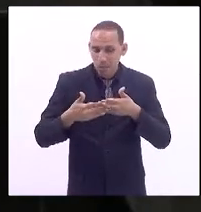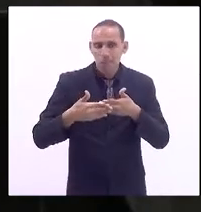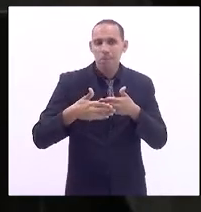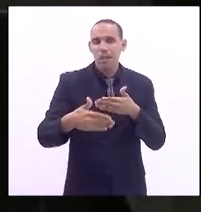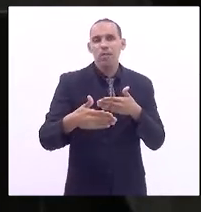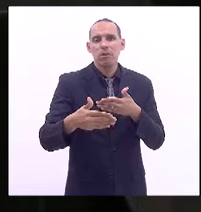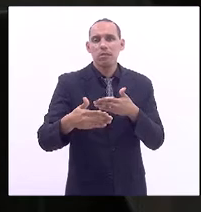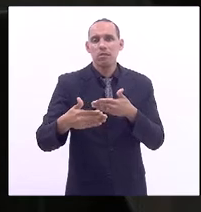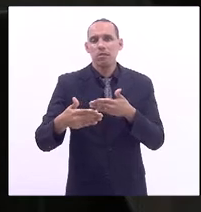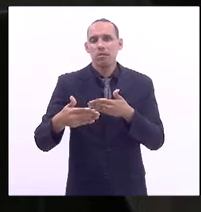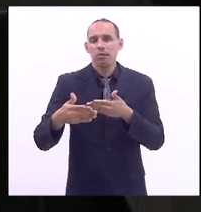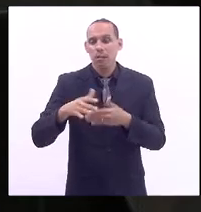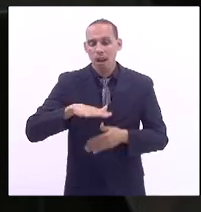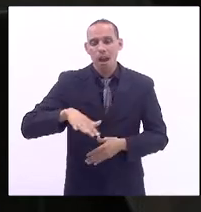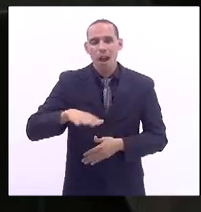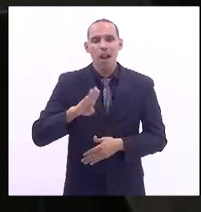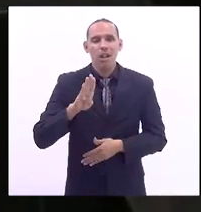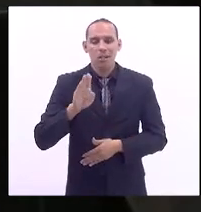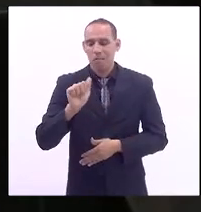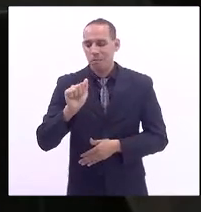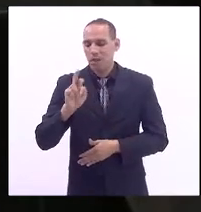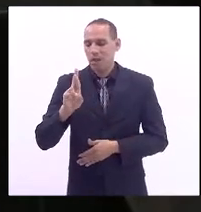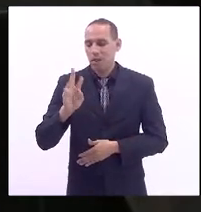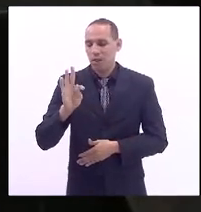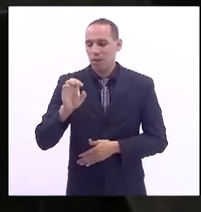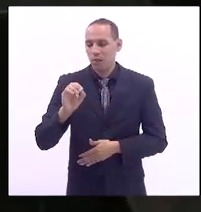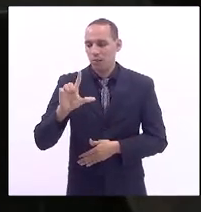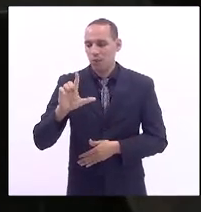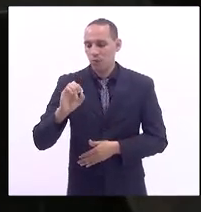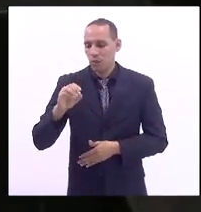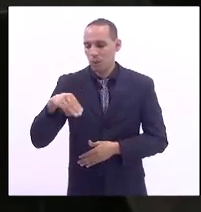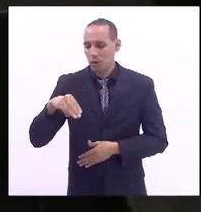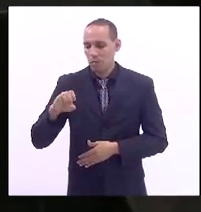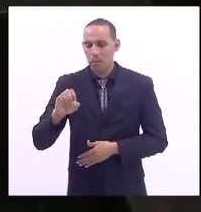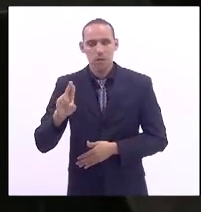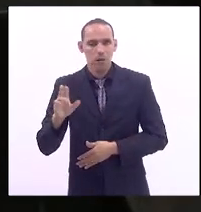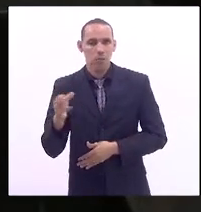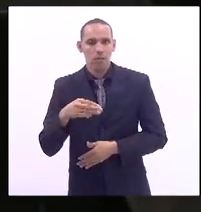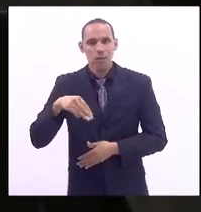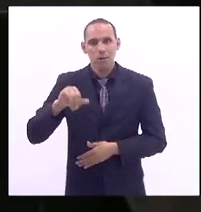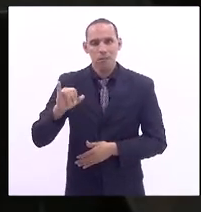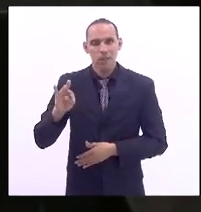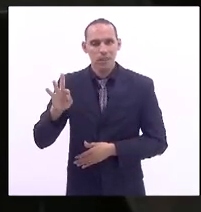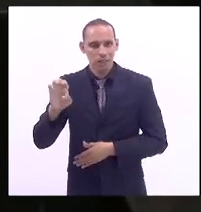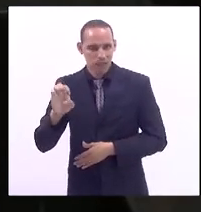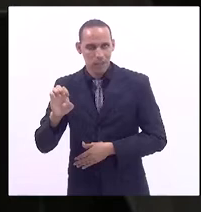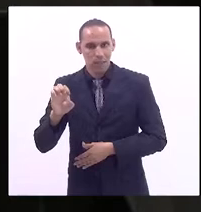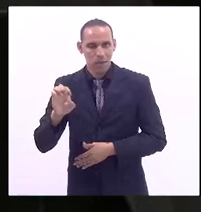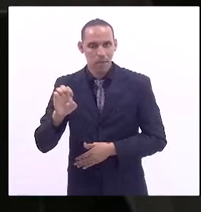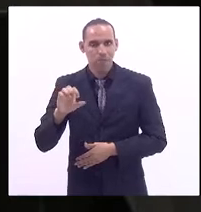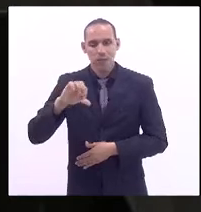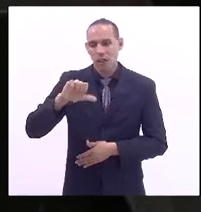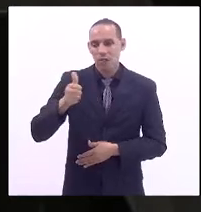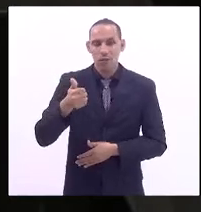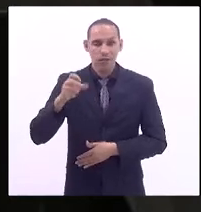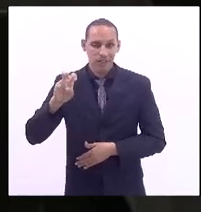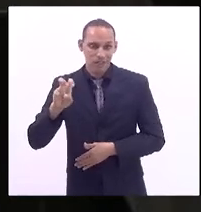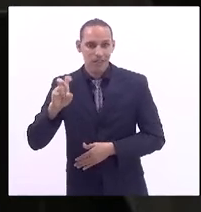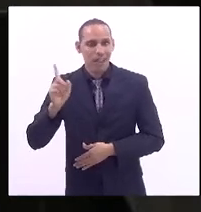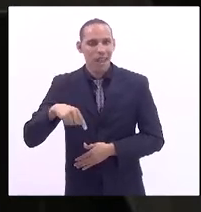área da Bartolomeu Mitre 915 no Leblon QG do